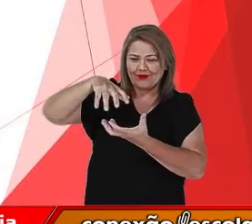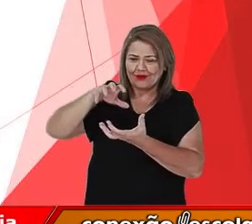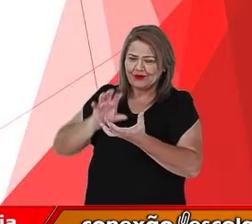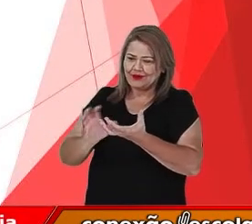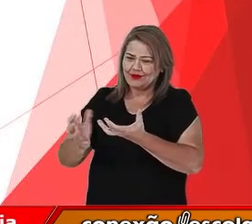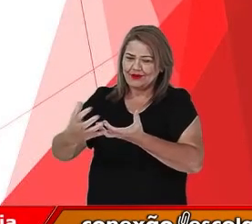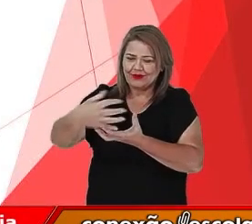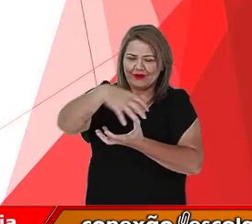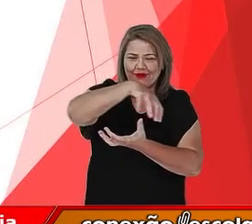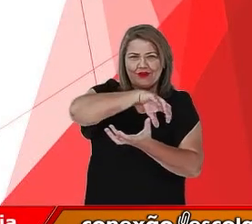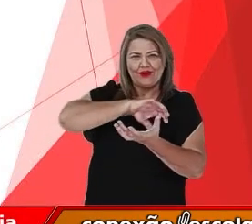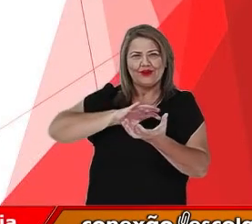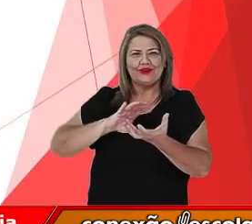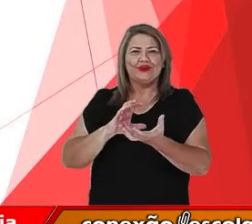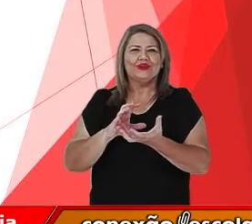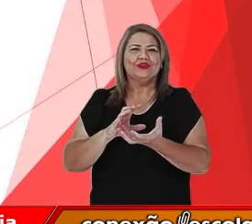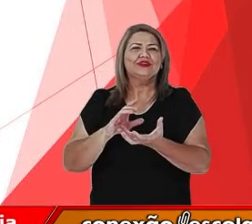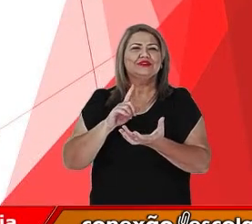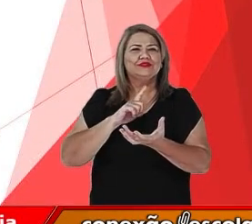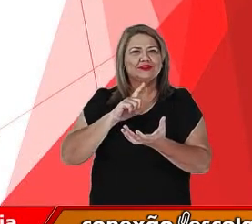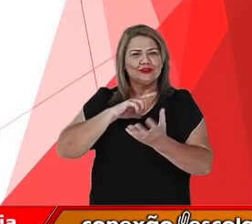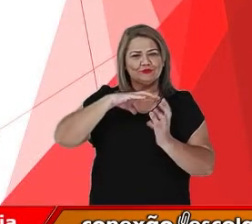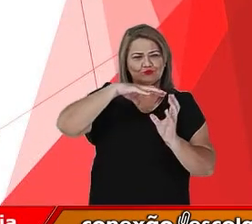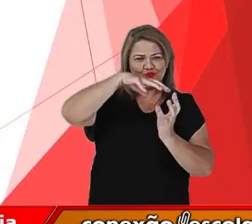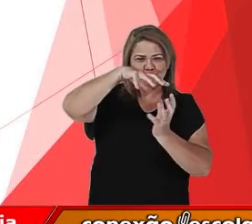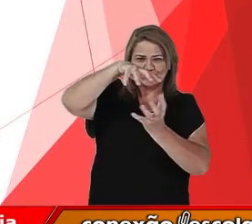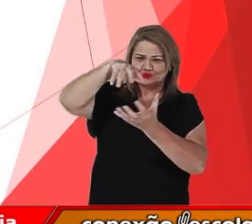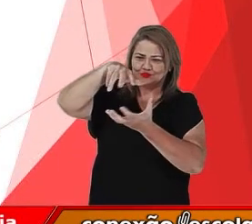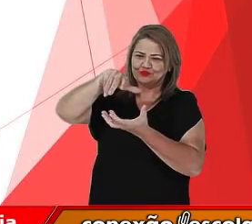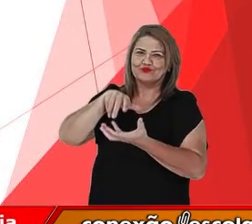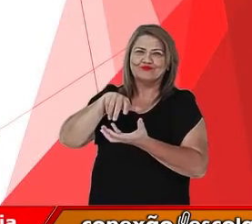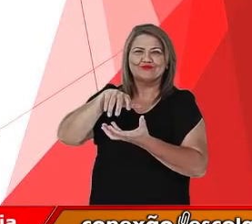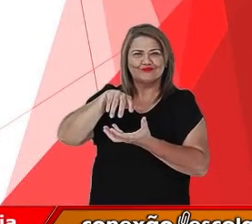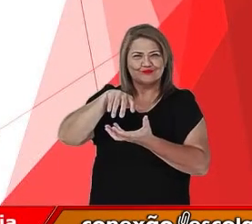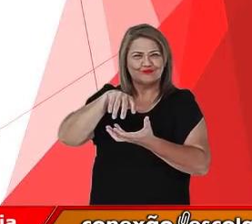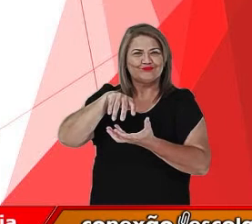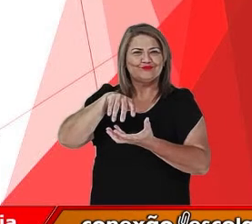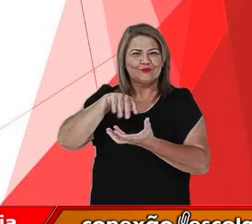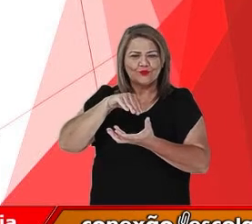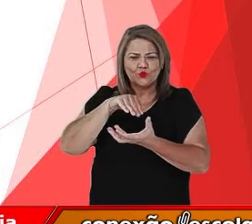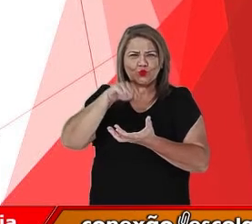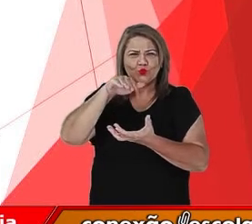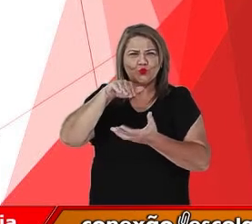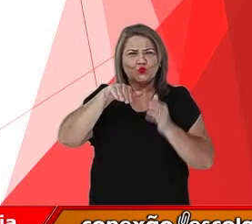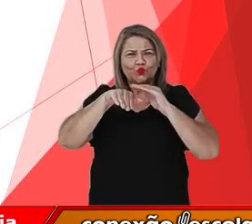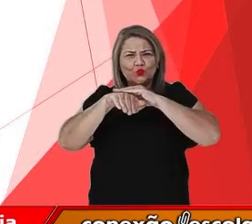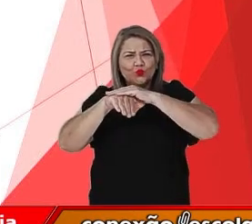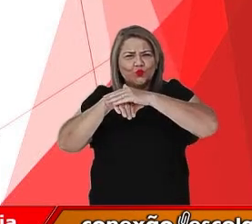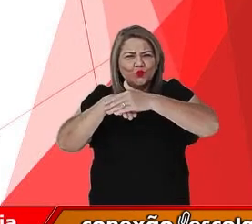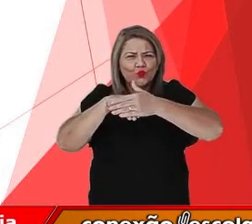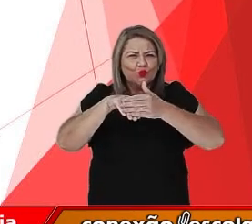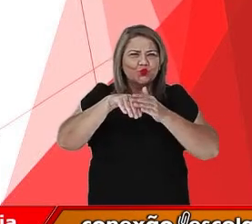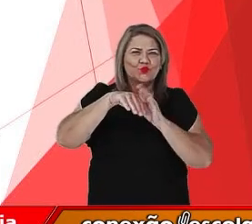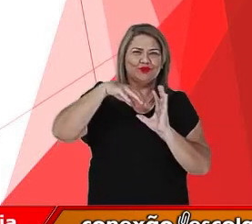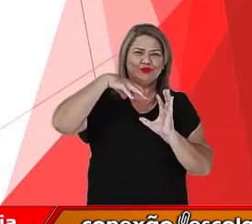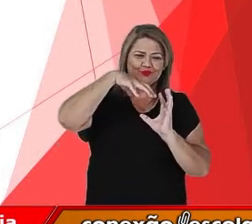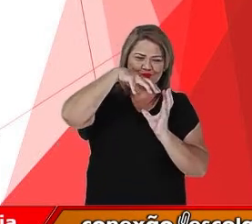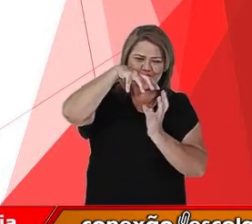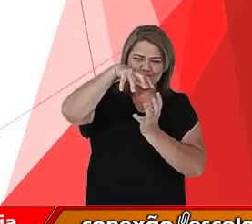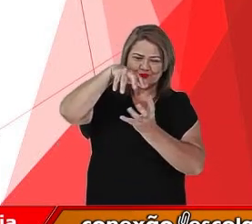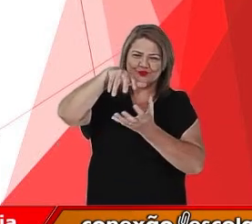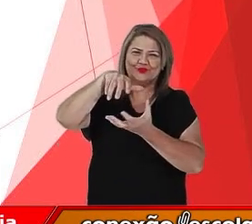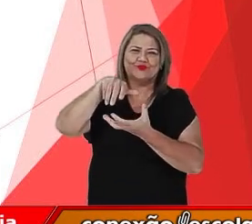aí na superfície terrestre, que é a camada mais superficial do nosso planeta e